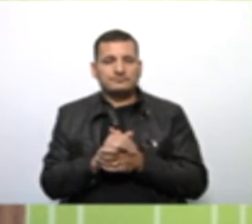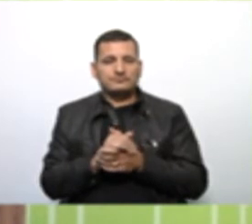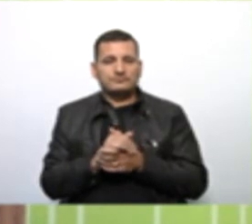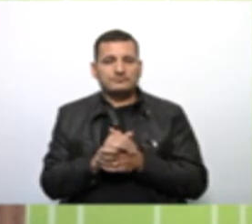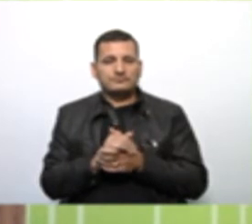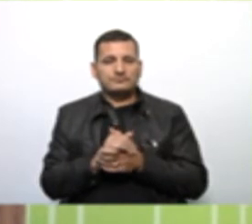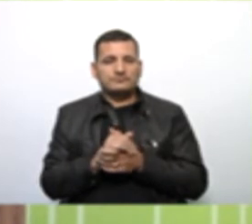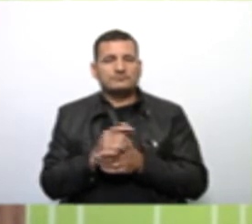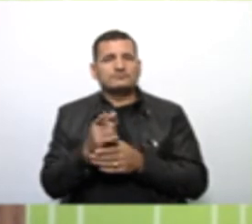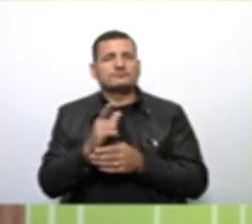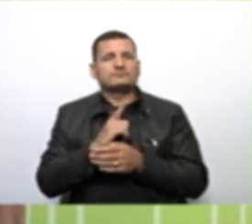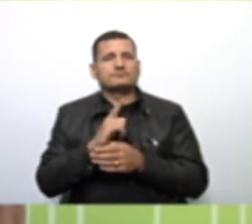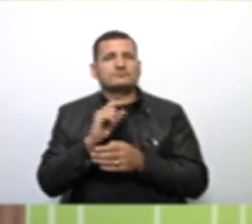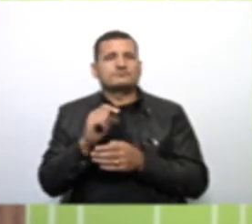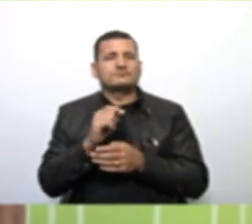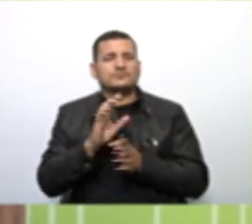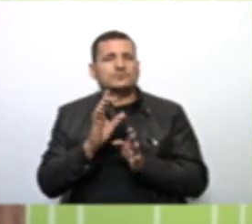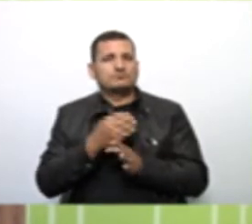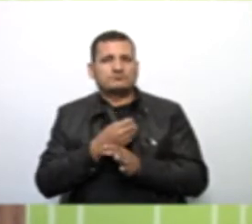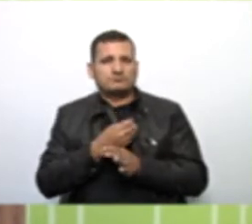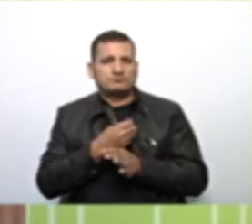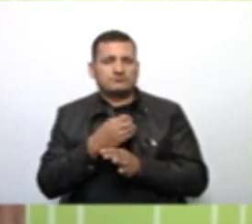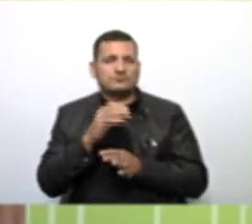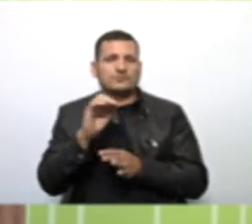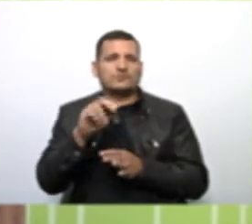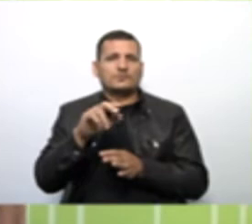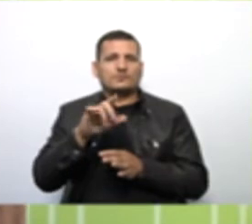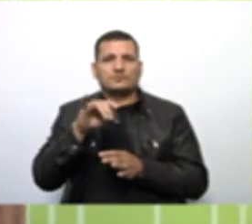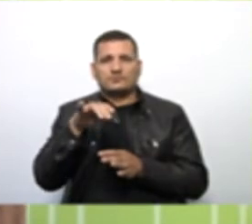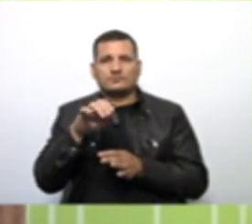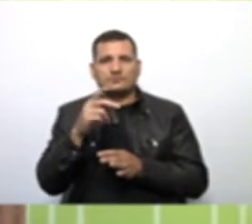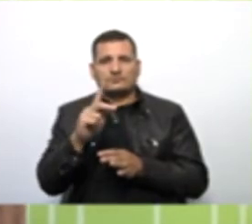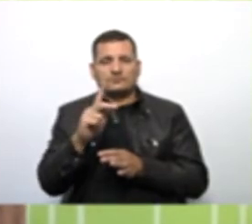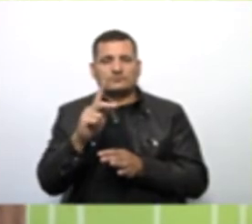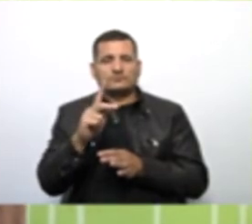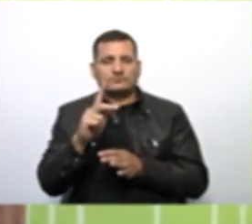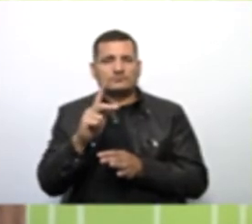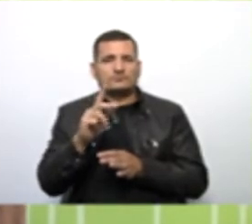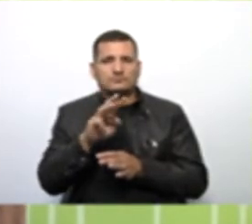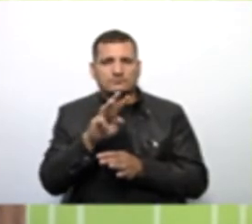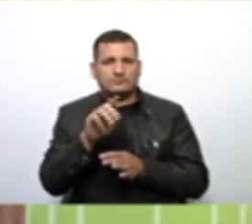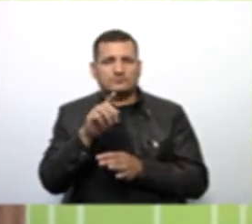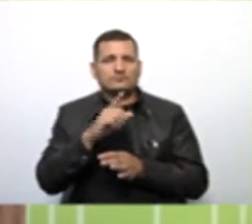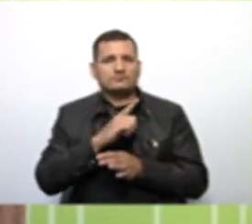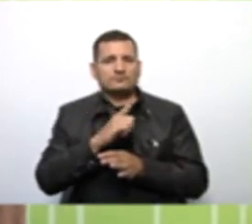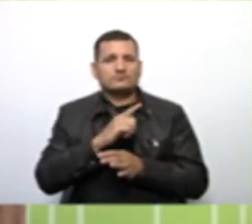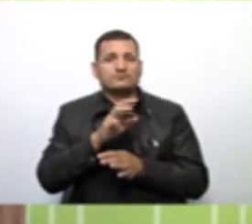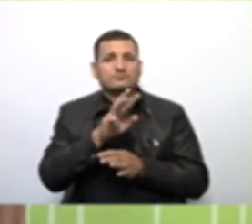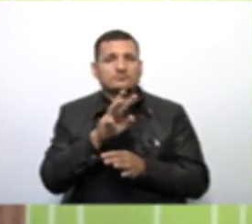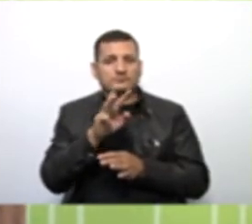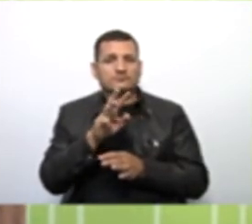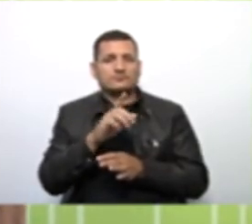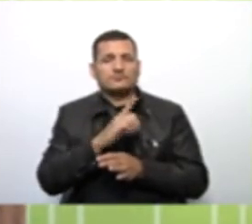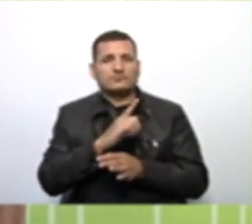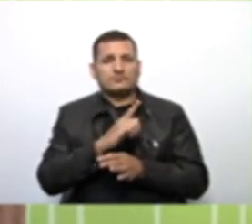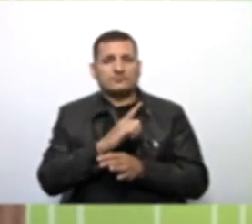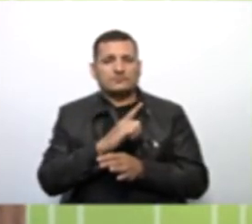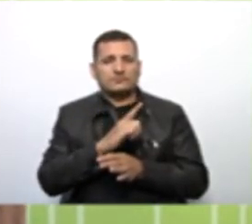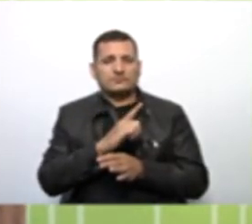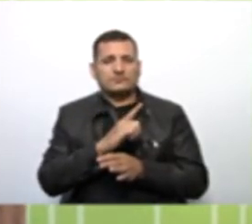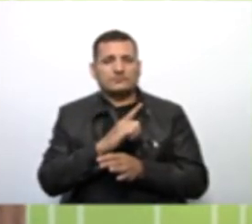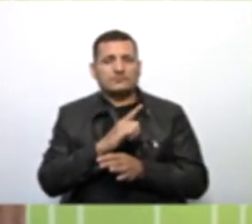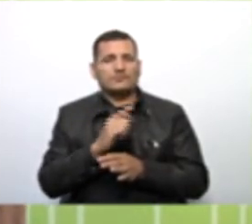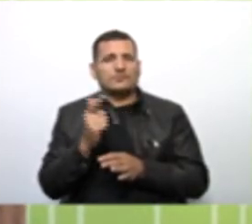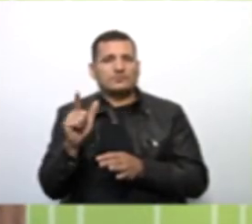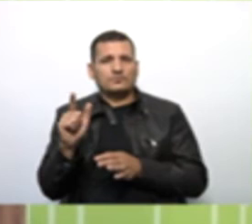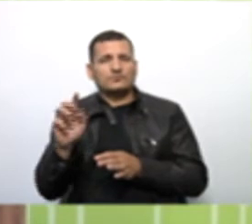uma presença online do seu dispositivo, ou seja, você vai ter o seu site, né, e vai ter o seu site concorrendo